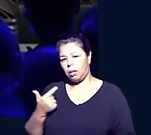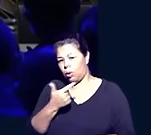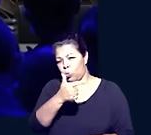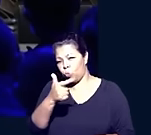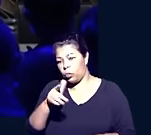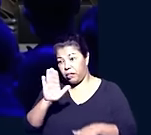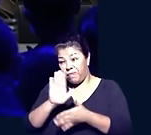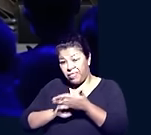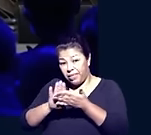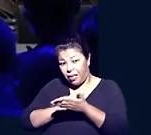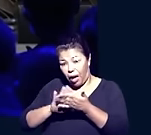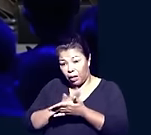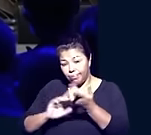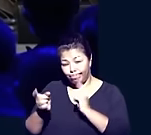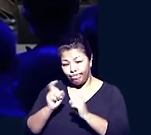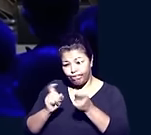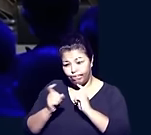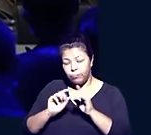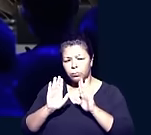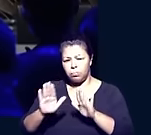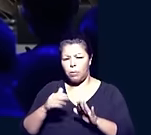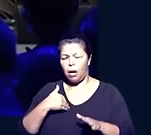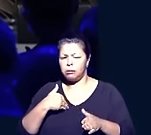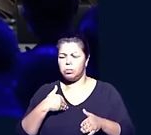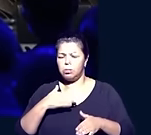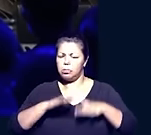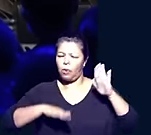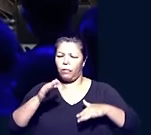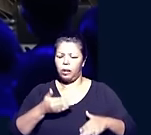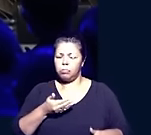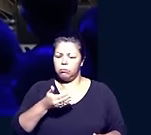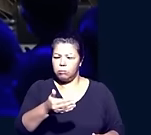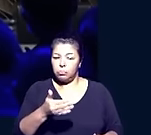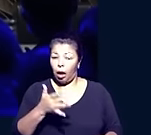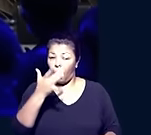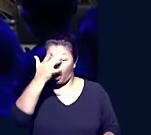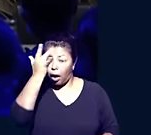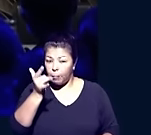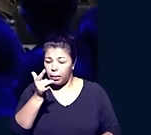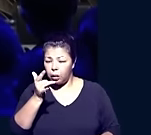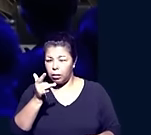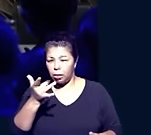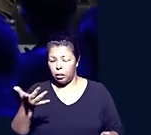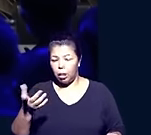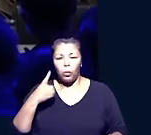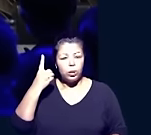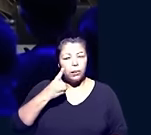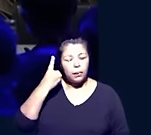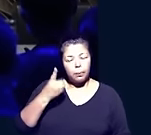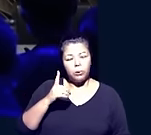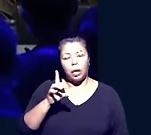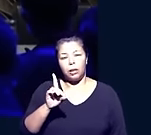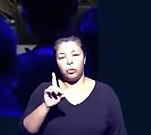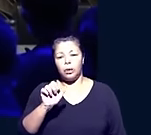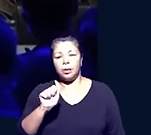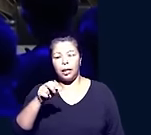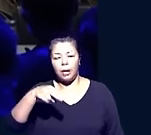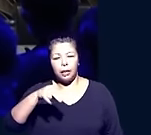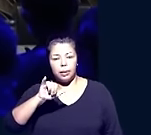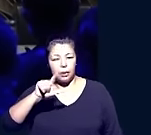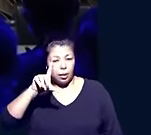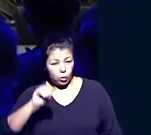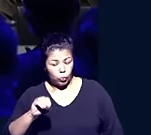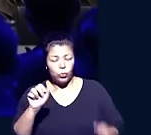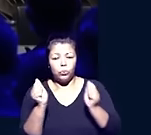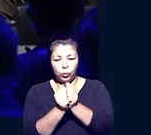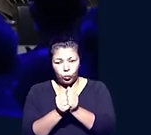relatório preliminar deve acontecer amanhã o deputado Danilo se não tiver em São Paulo mas mas deve deve estar em Brasília hoje ainda